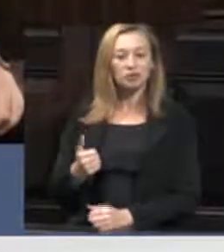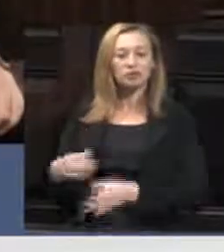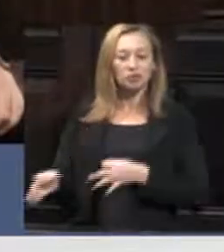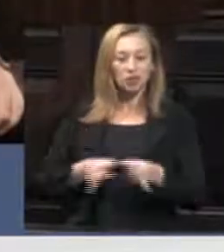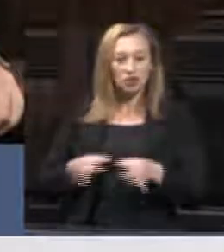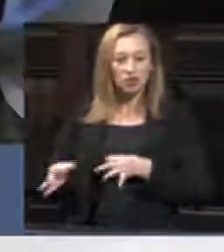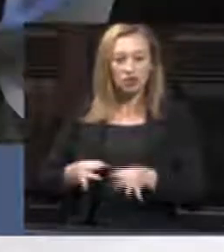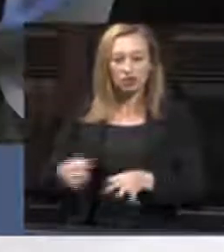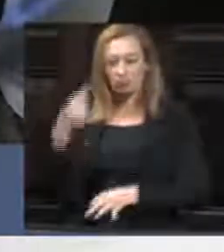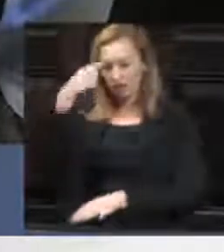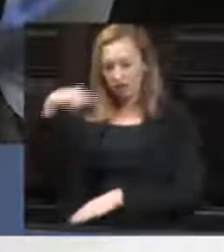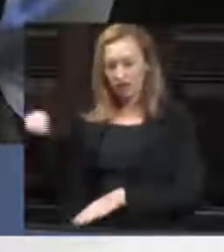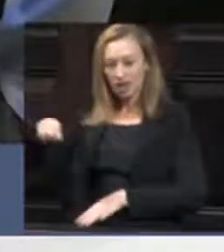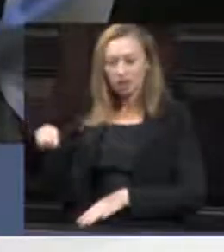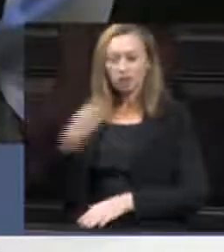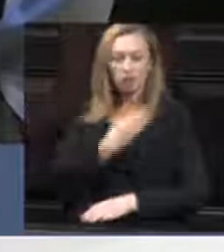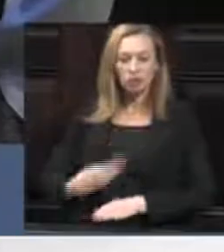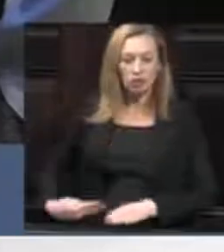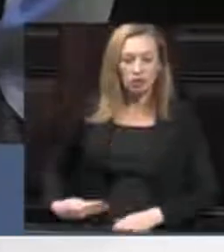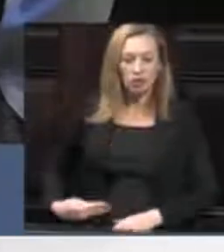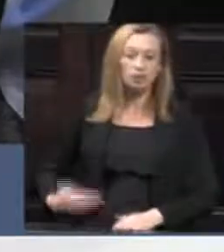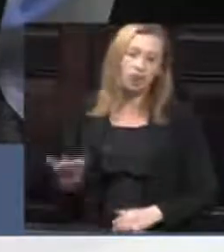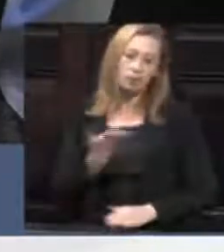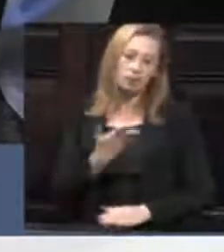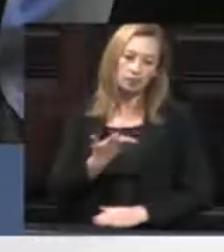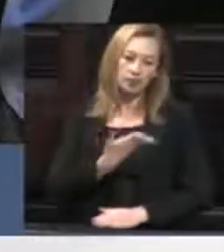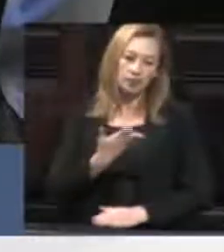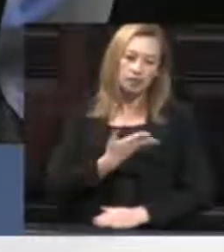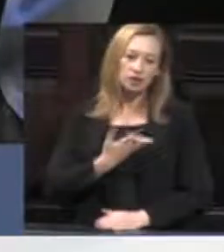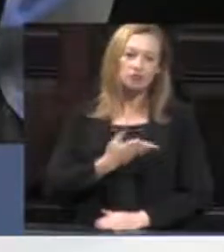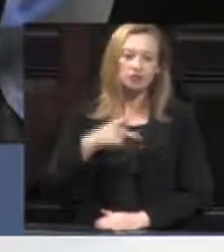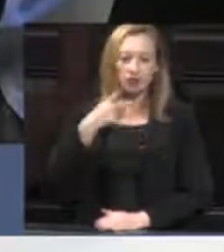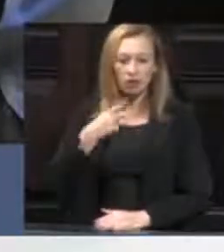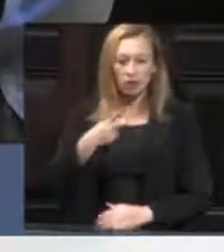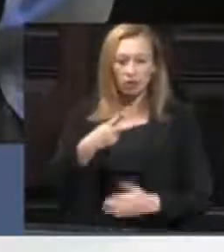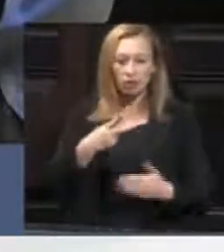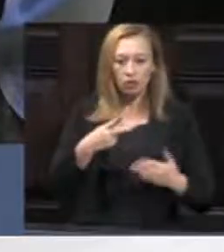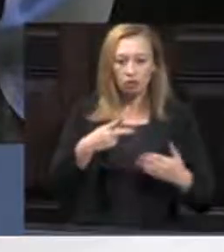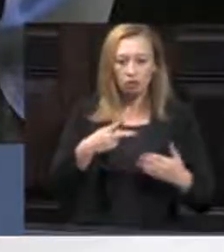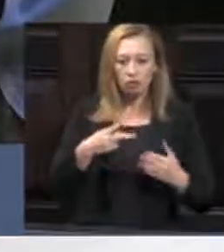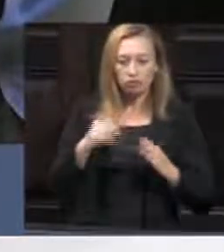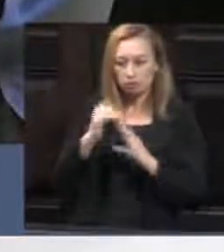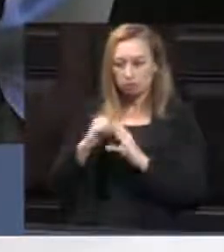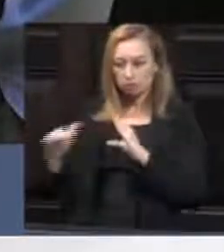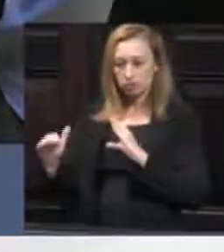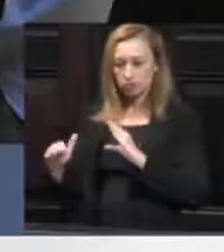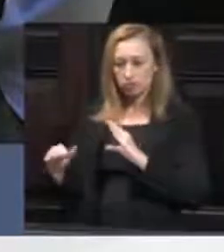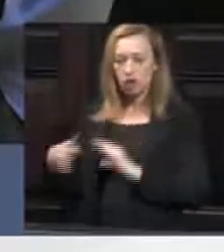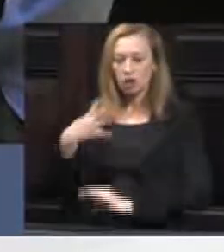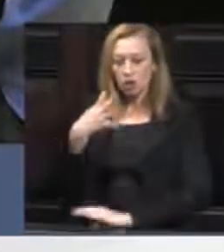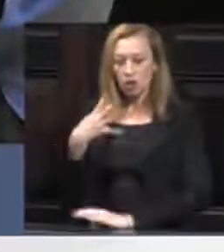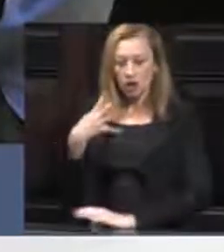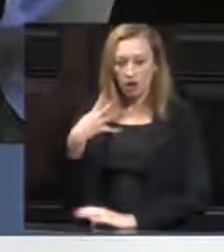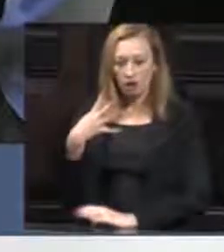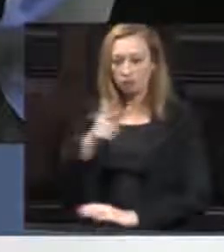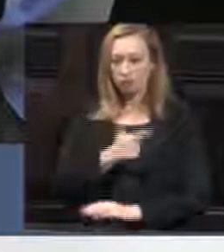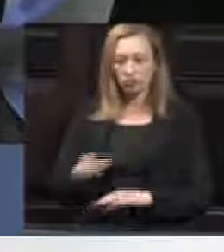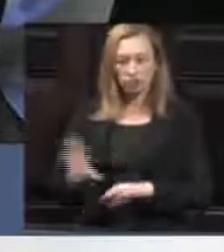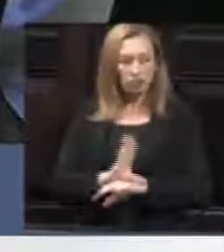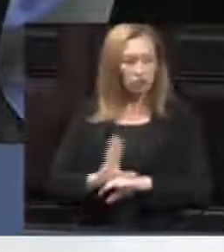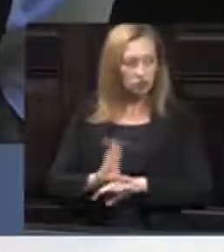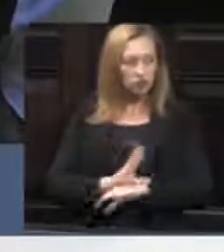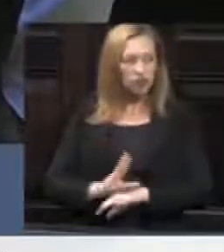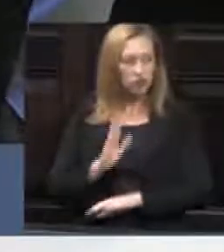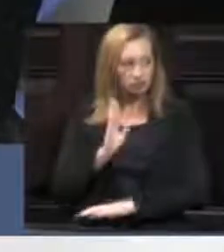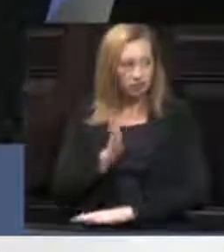governo. Vossa Excelência encaminha e encaminhou por escrito 4 razões de inconstitucionalidade.